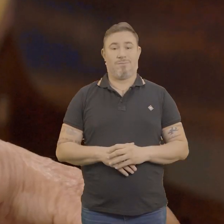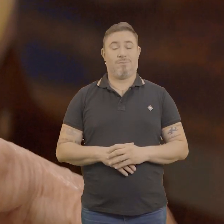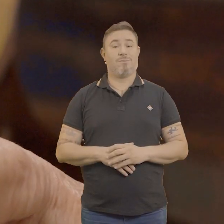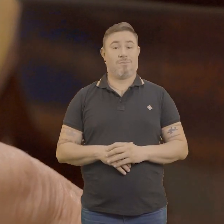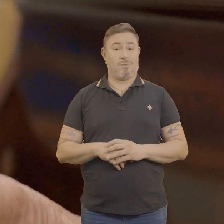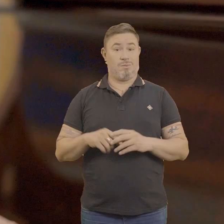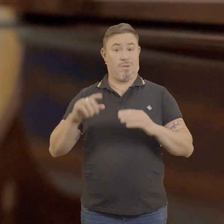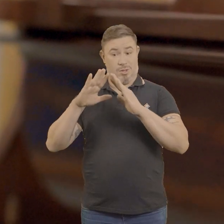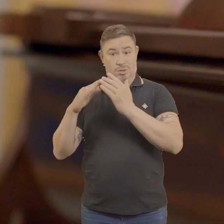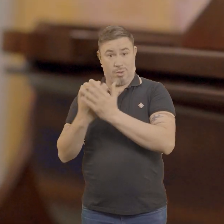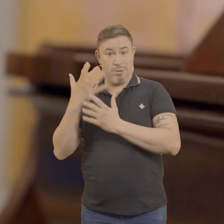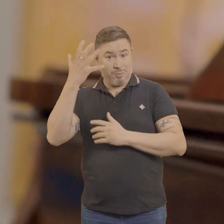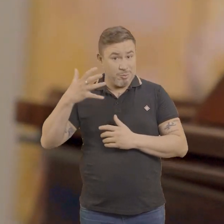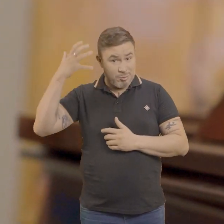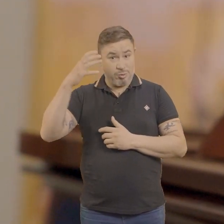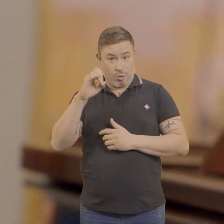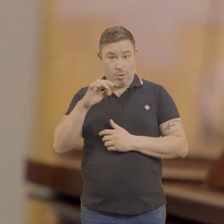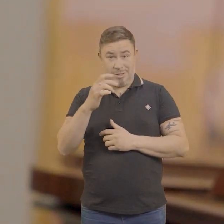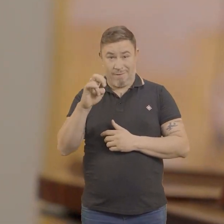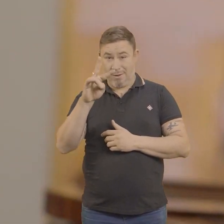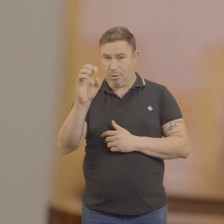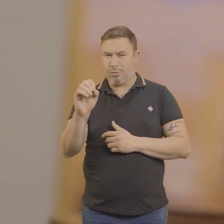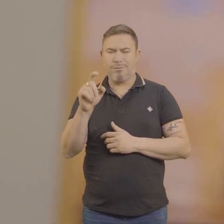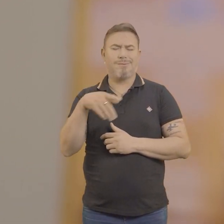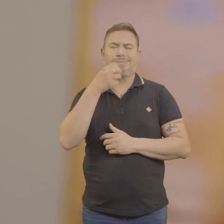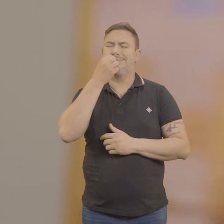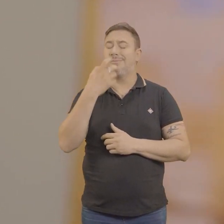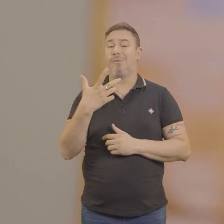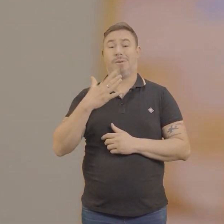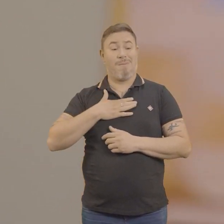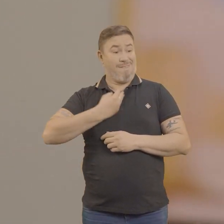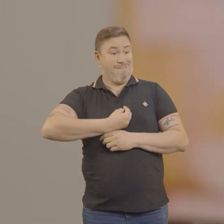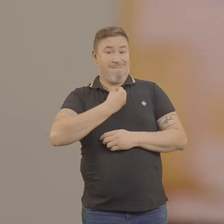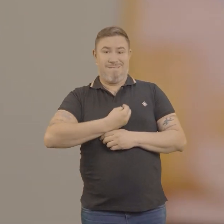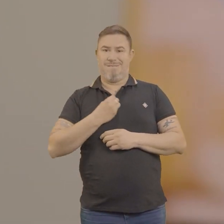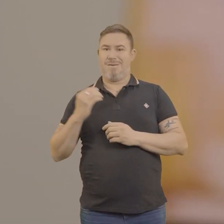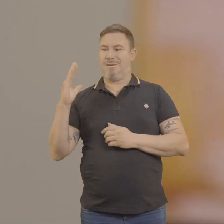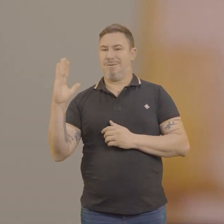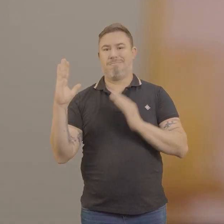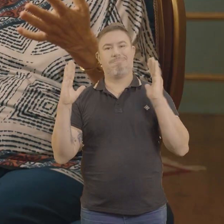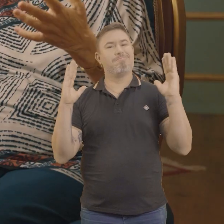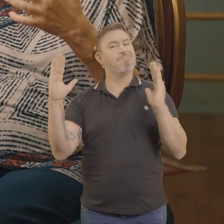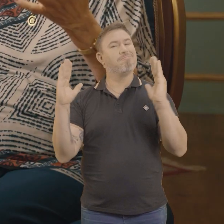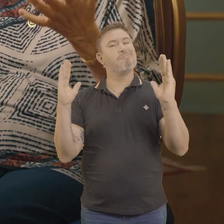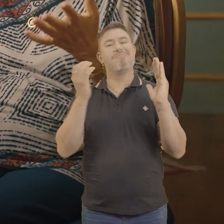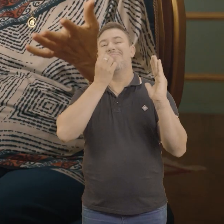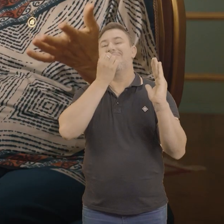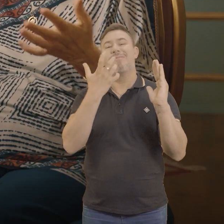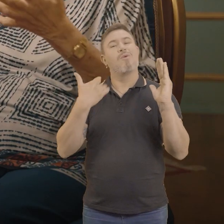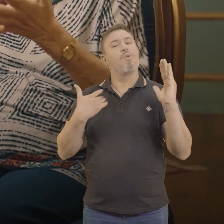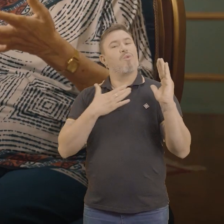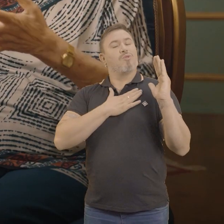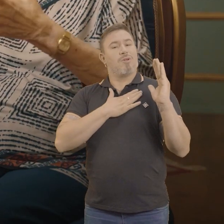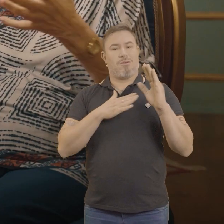Conservatório foi um lugar que eu vivi tantos momentos bons, foi uma parte da minha vida que eu vivi bem, que eu gostei.